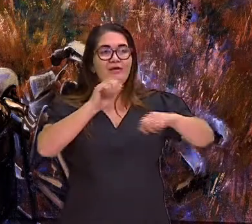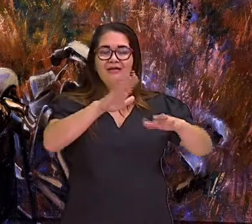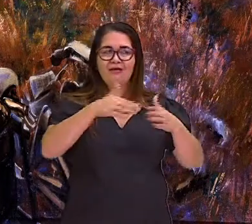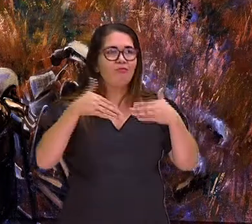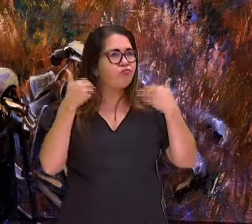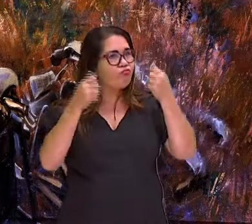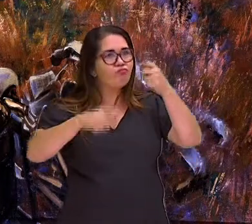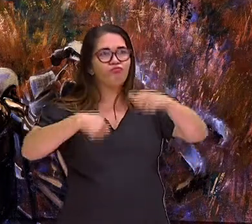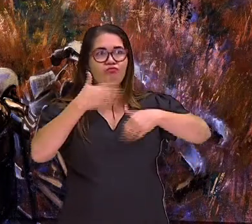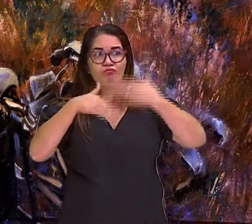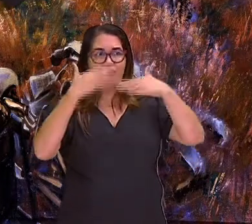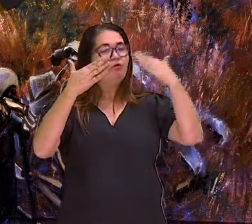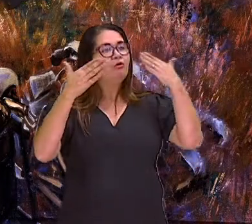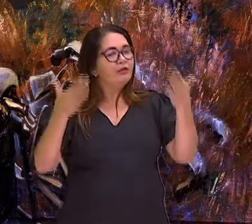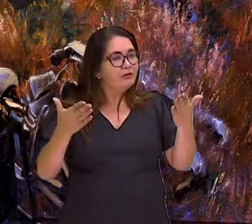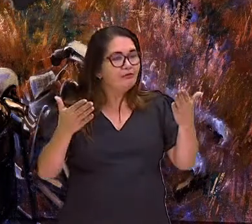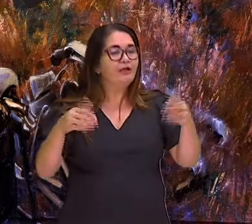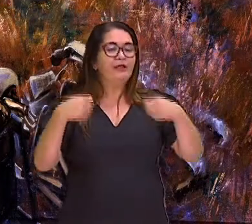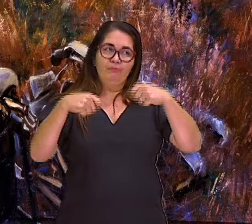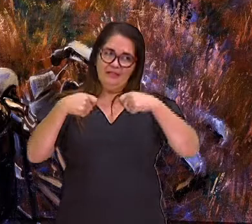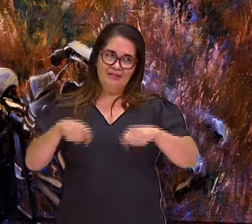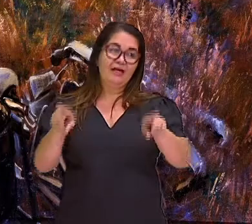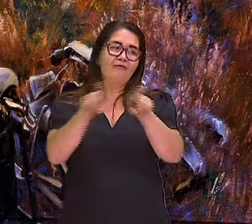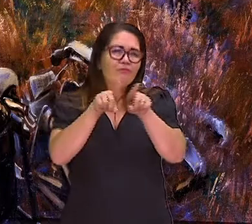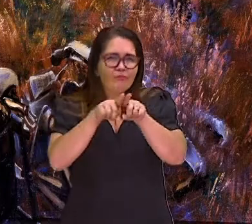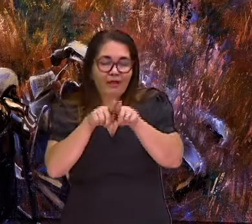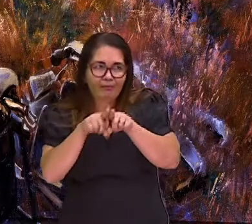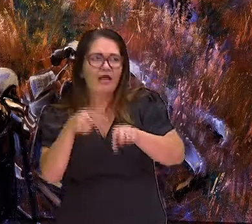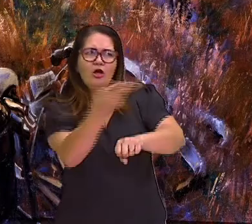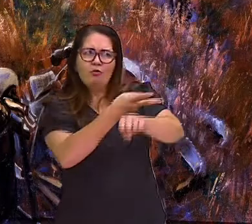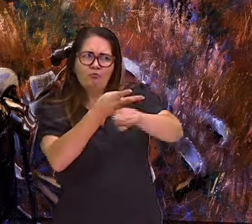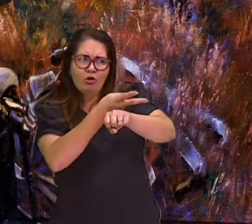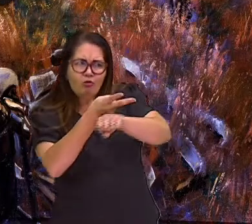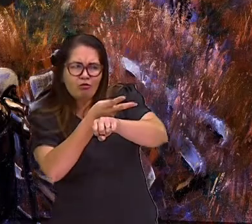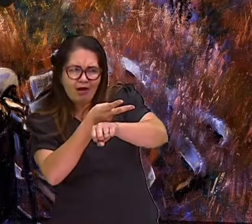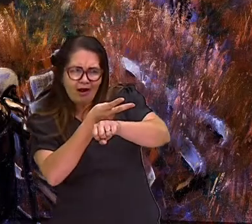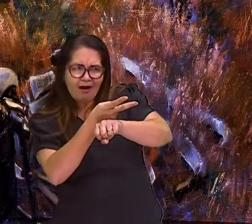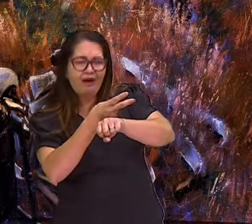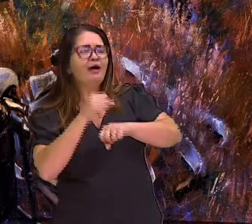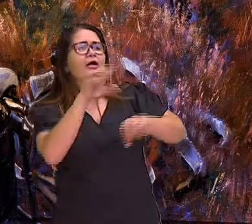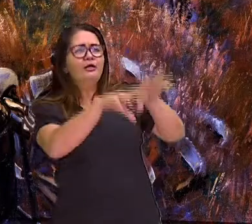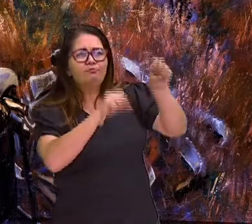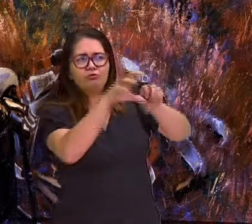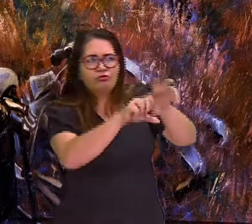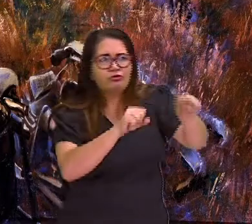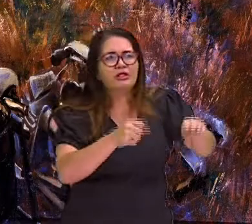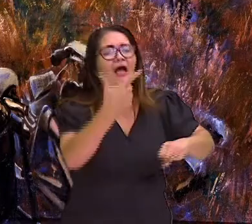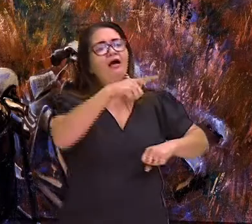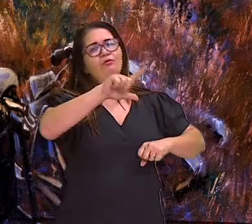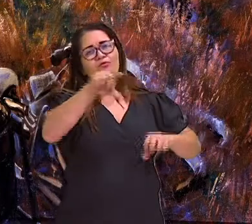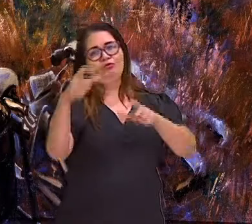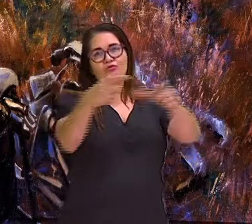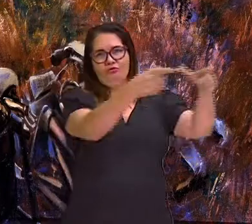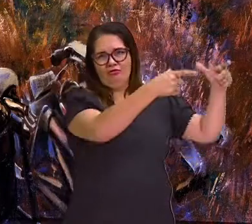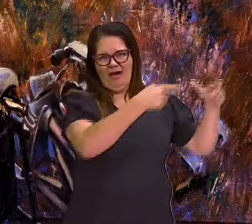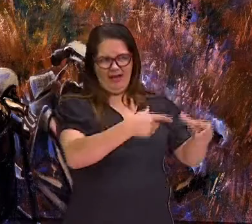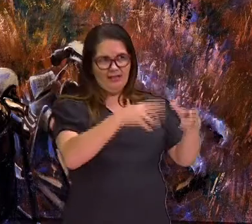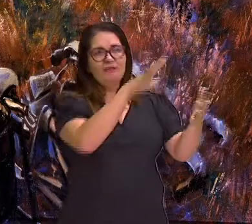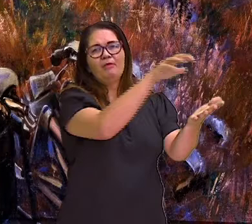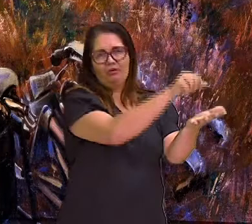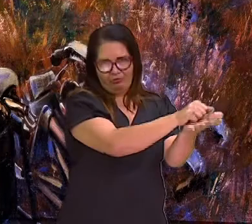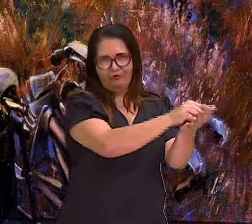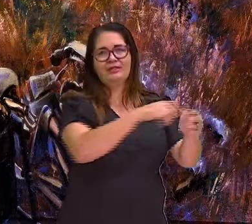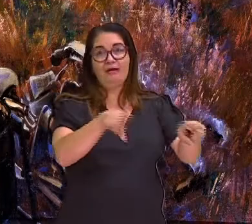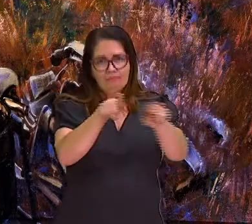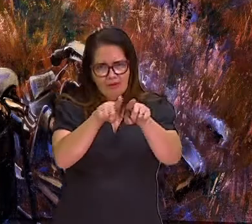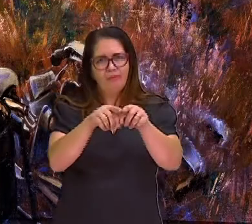passaram a investir na construção naval, a política mercantilista que pregava um acúmulo de riquezas para o